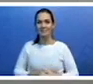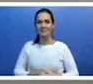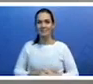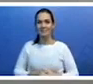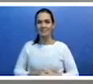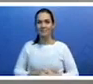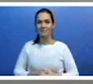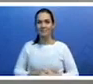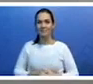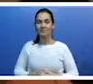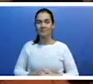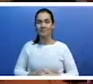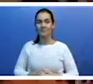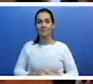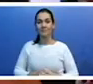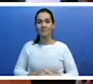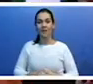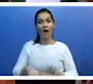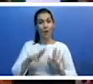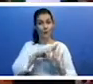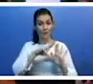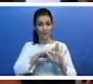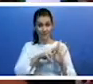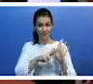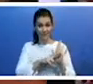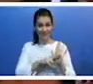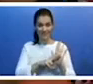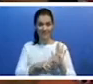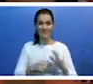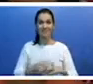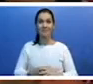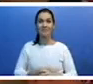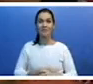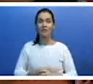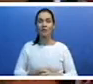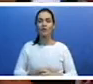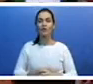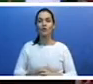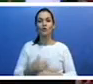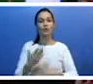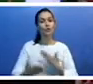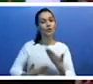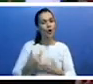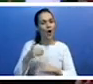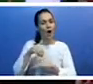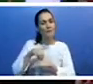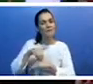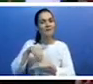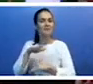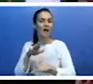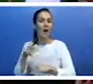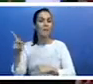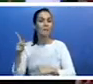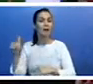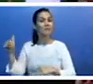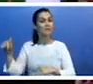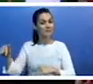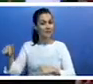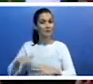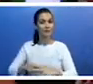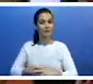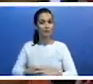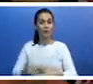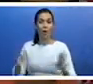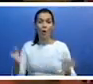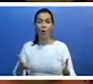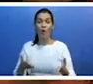A nossa rotina, continuando a unidade 19, troca de mensagens, página 7. Vamos fazer hoje o